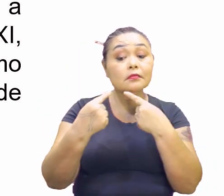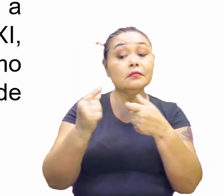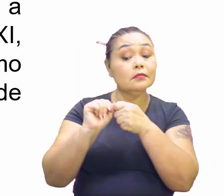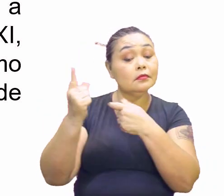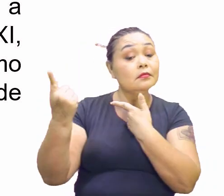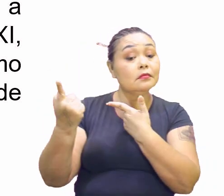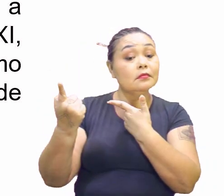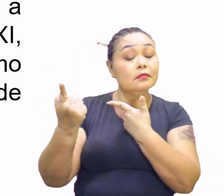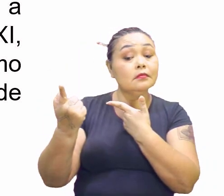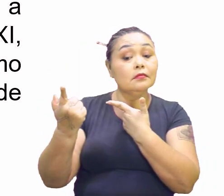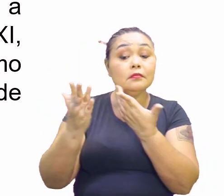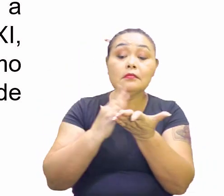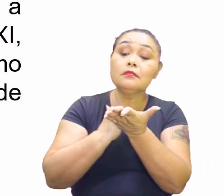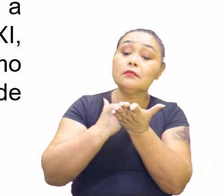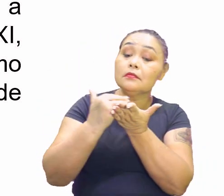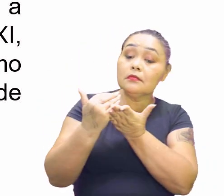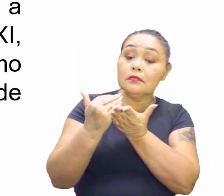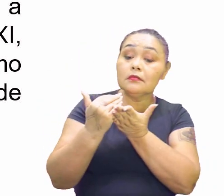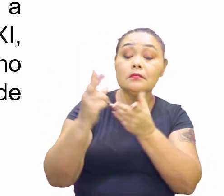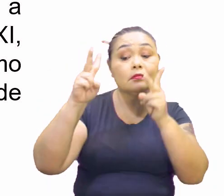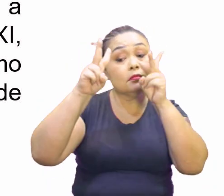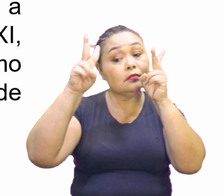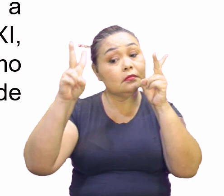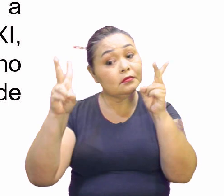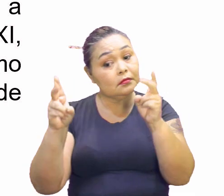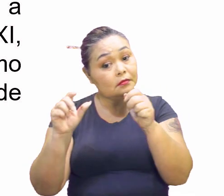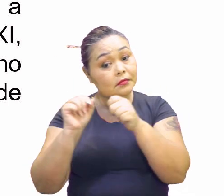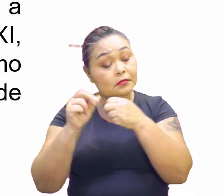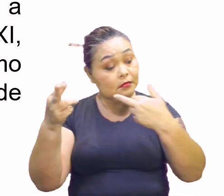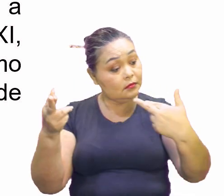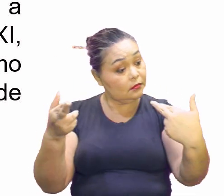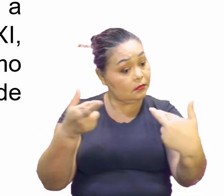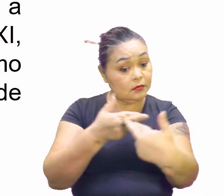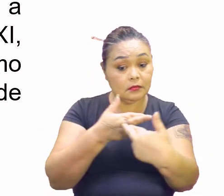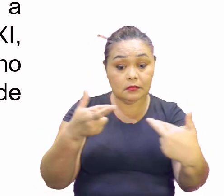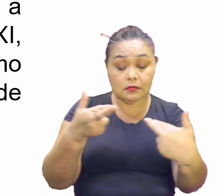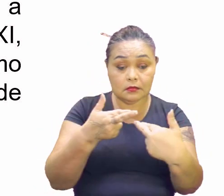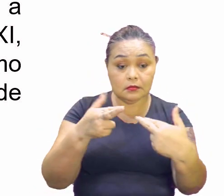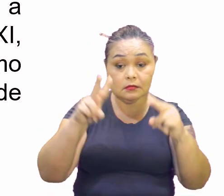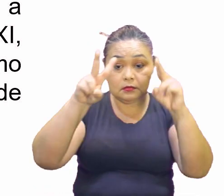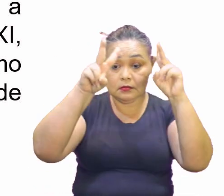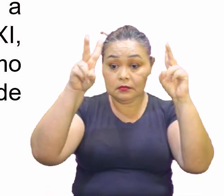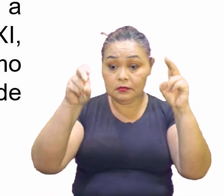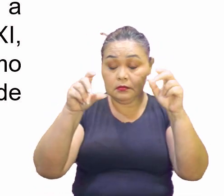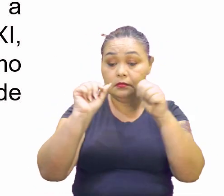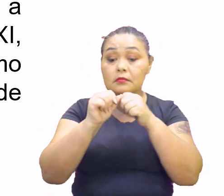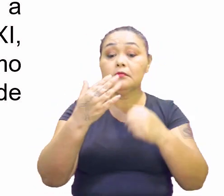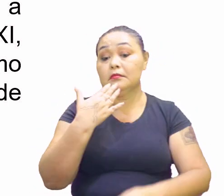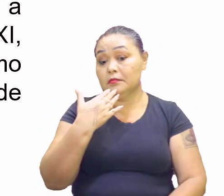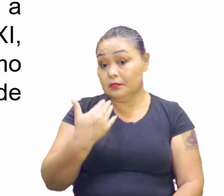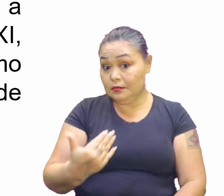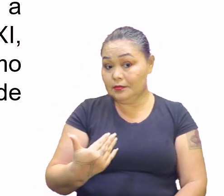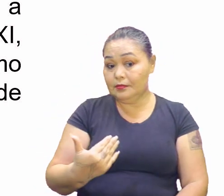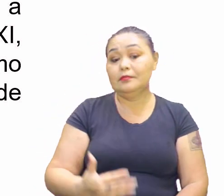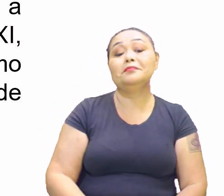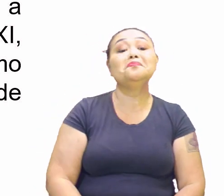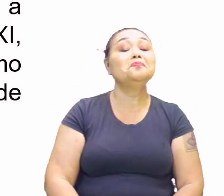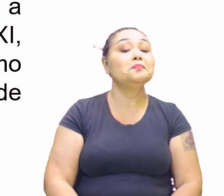aqui? Para começar a citação fazendo a relação com a temática que foi pedida.